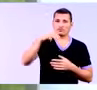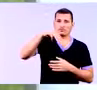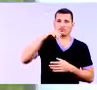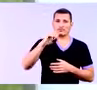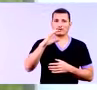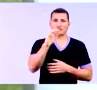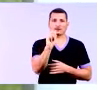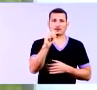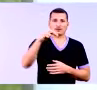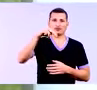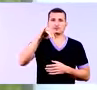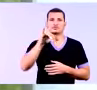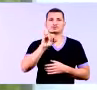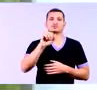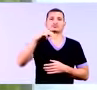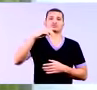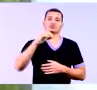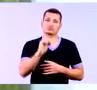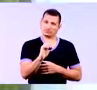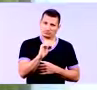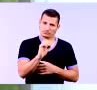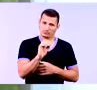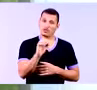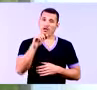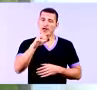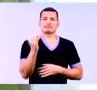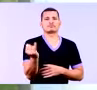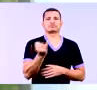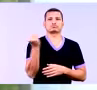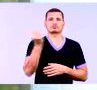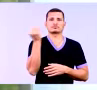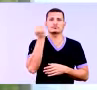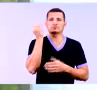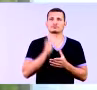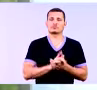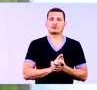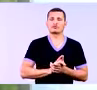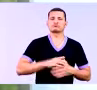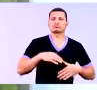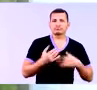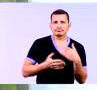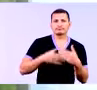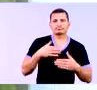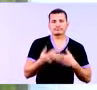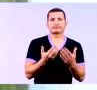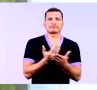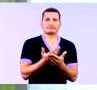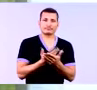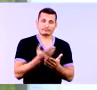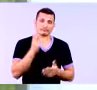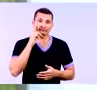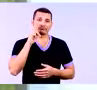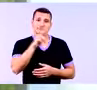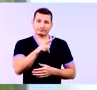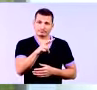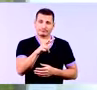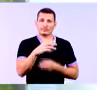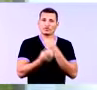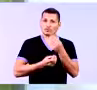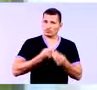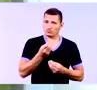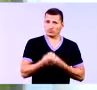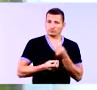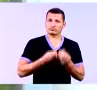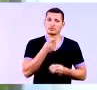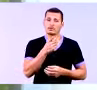bem colocou o professor, ele é hoje fundamental. Durante o decorrer da aula, nós vamos observar como eles